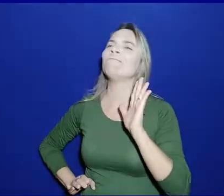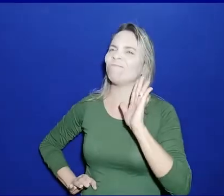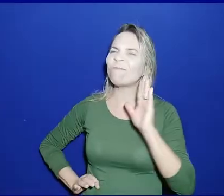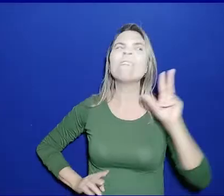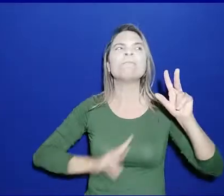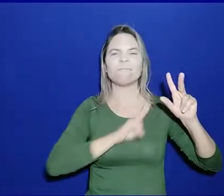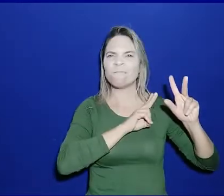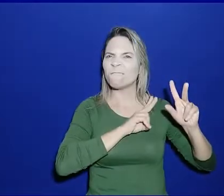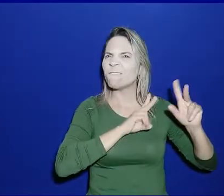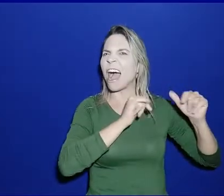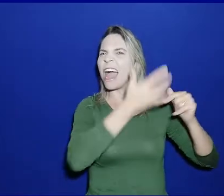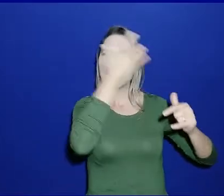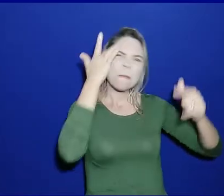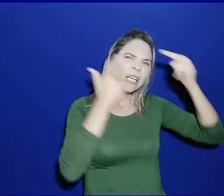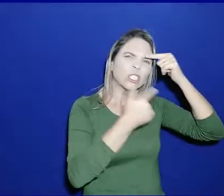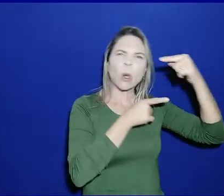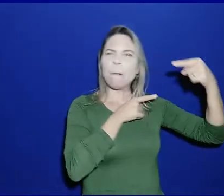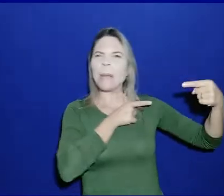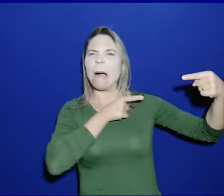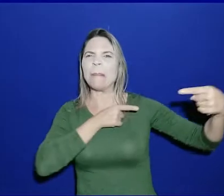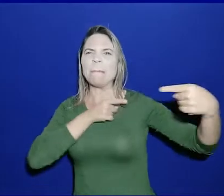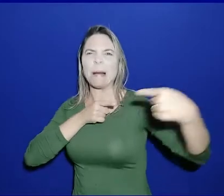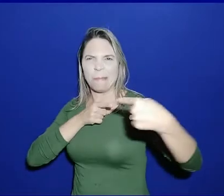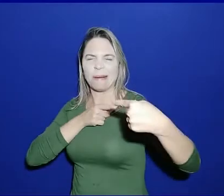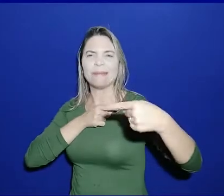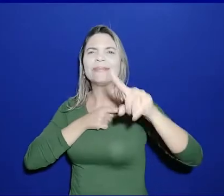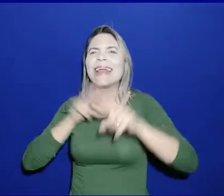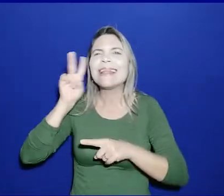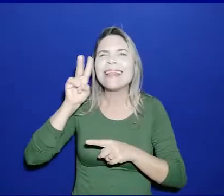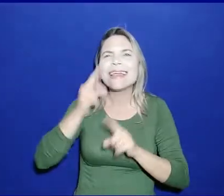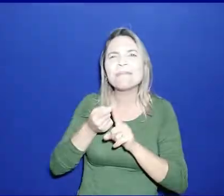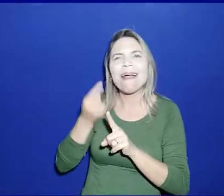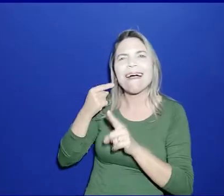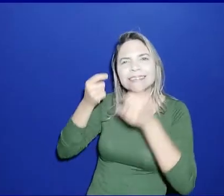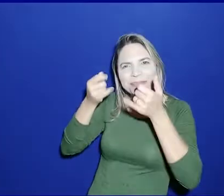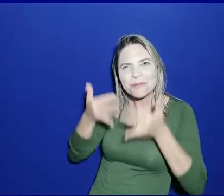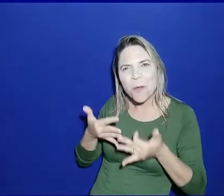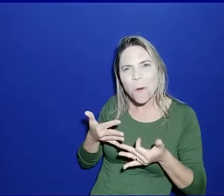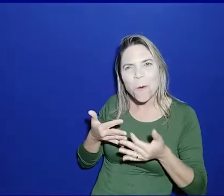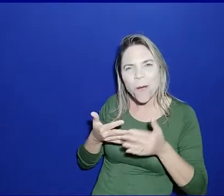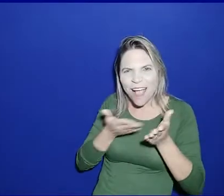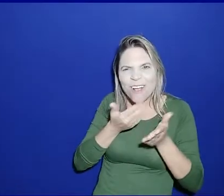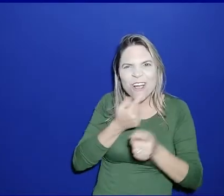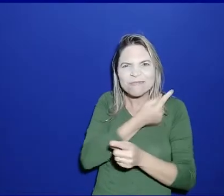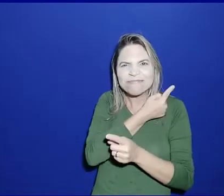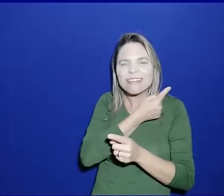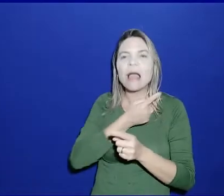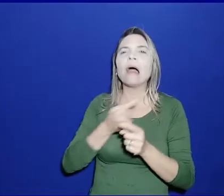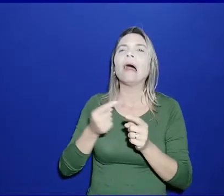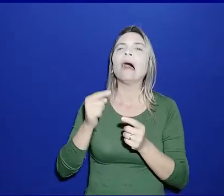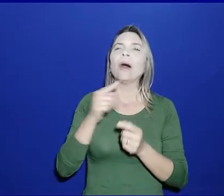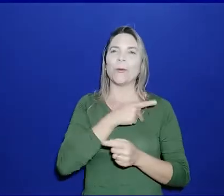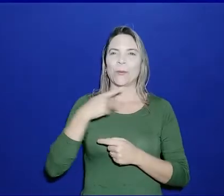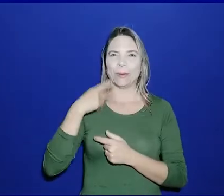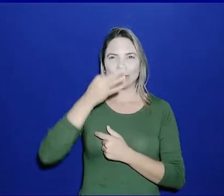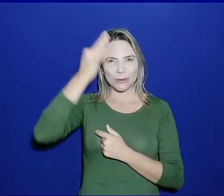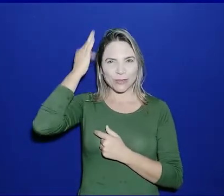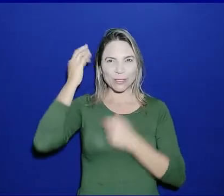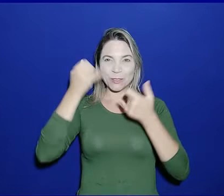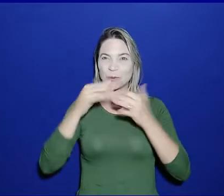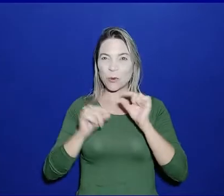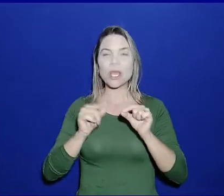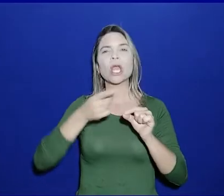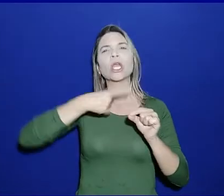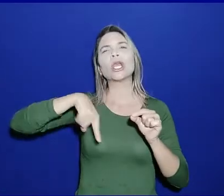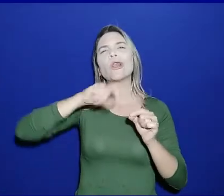serão perseguidos. Você lembra do que conversamos agora há pouco? Você lembra quando eu disse